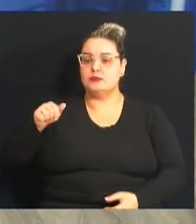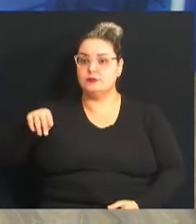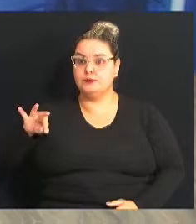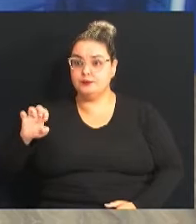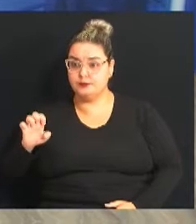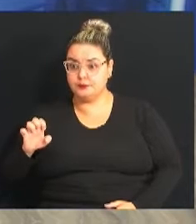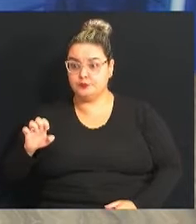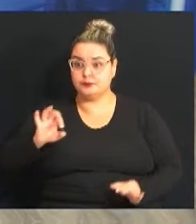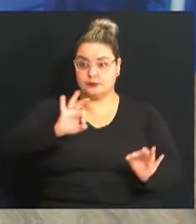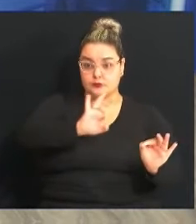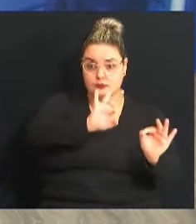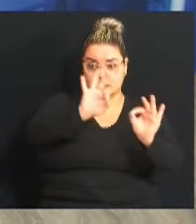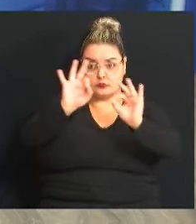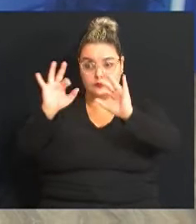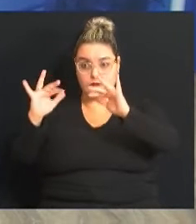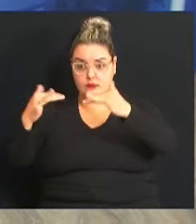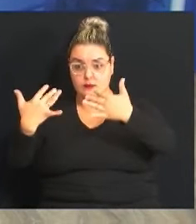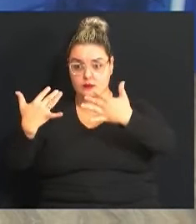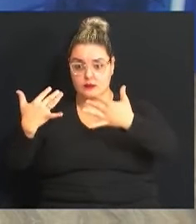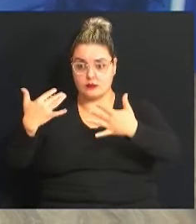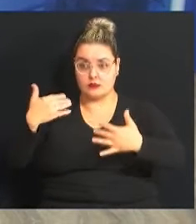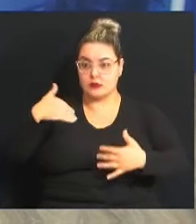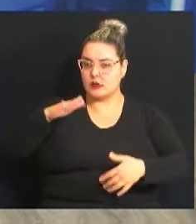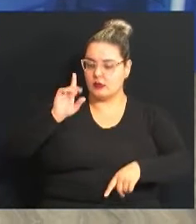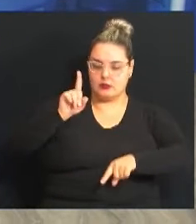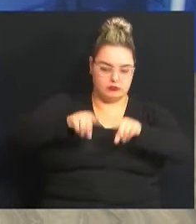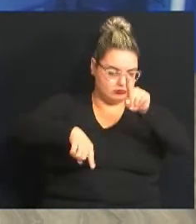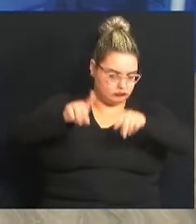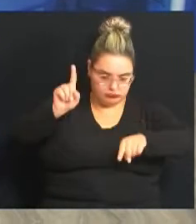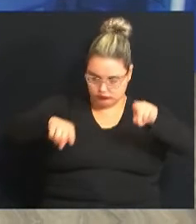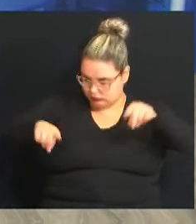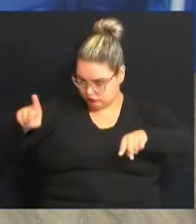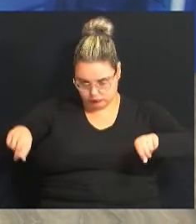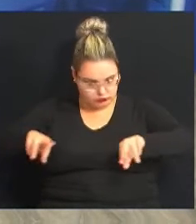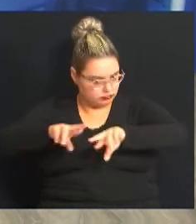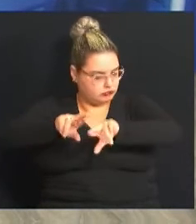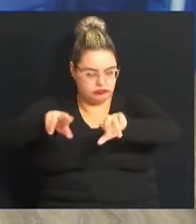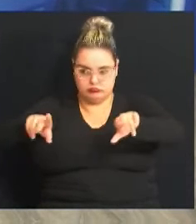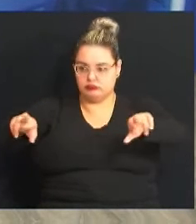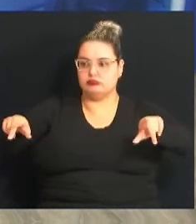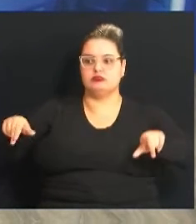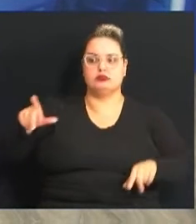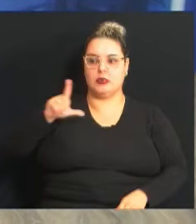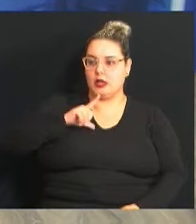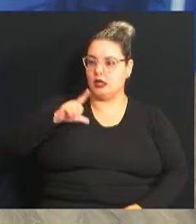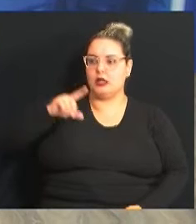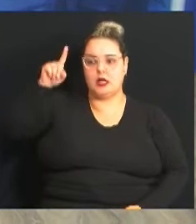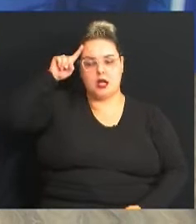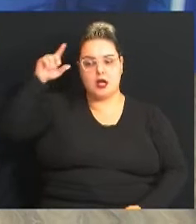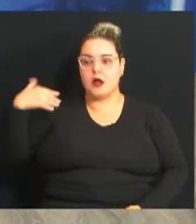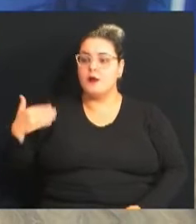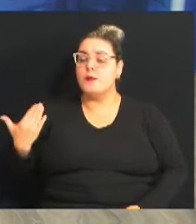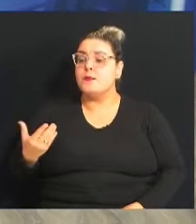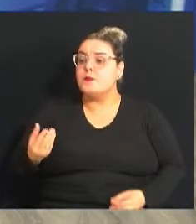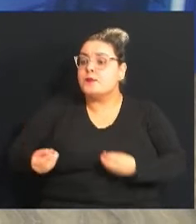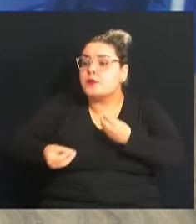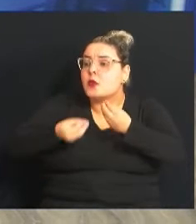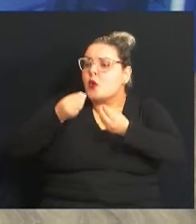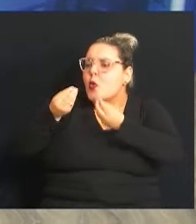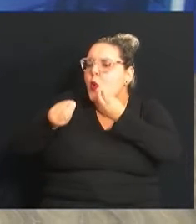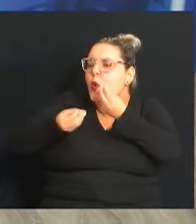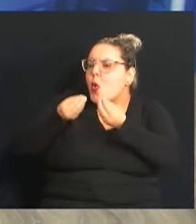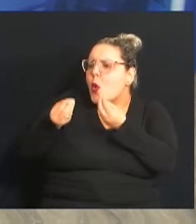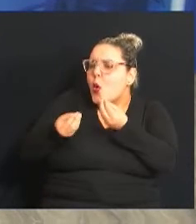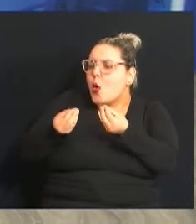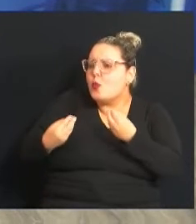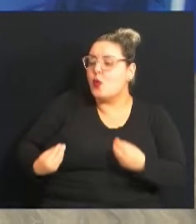nos acompanhando, nas mais variadas diferenças que existem nas rotinas, como que deveria ser uma